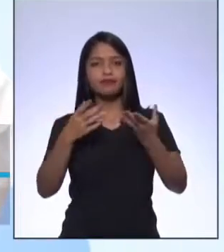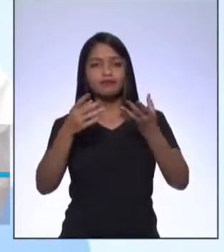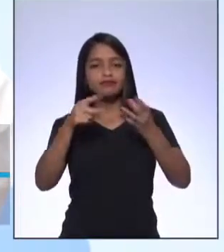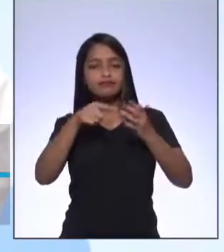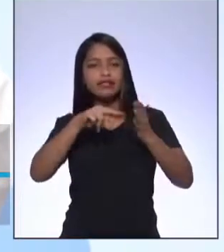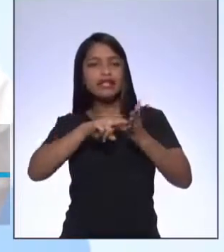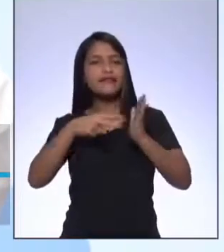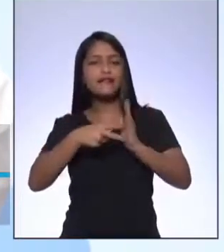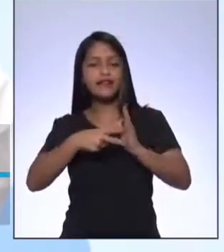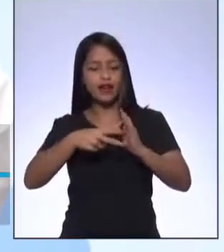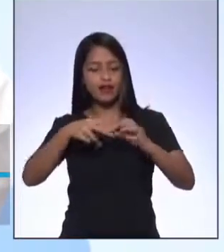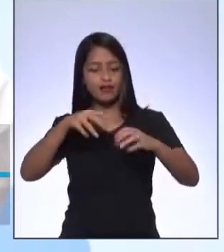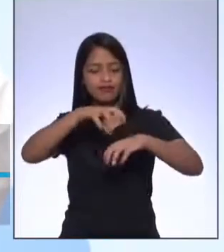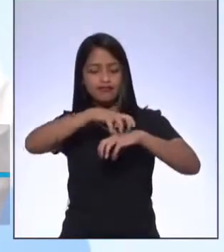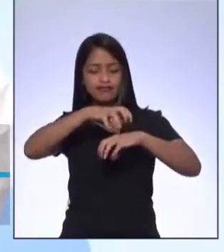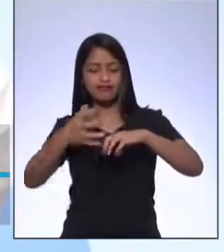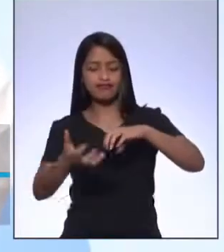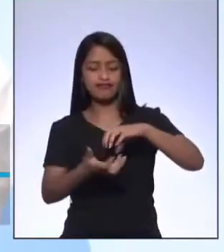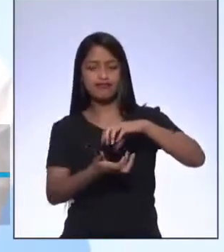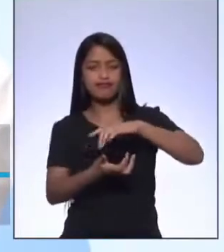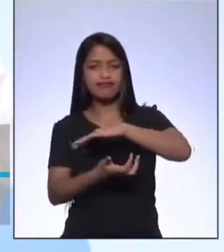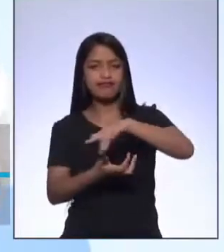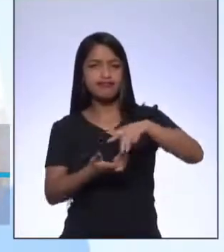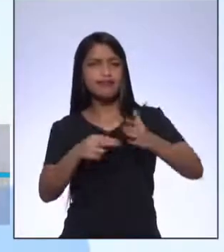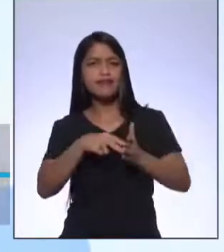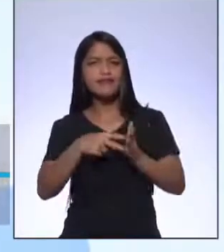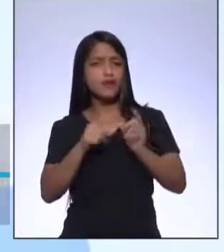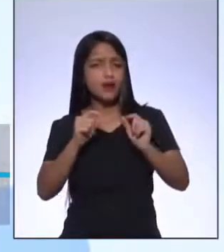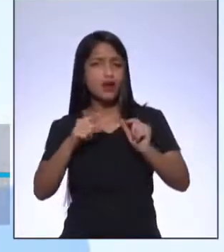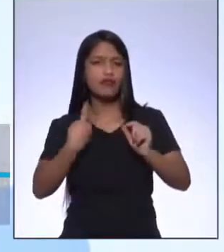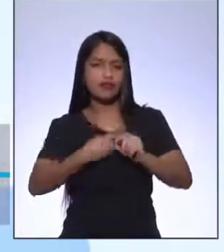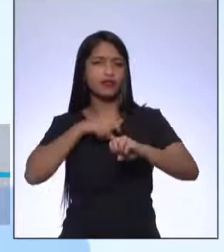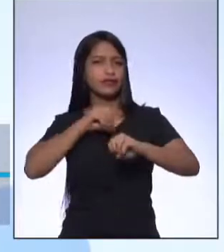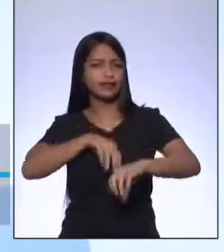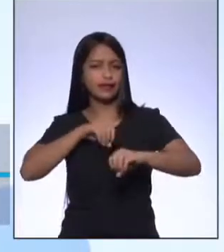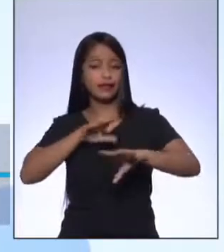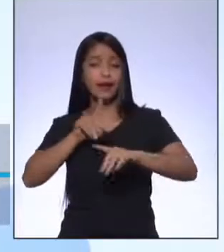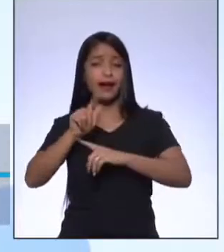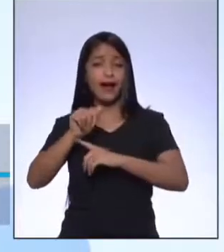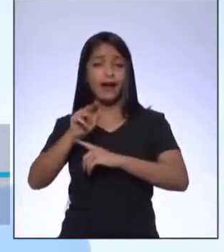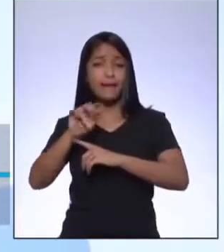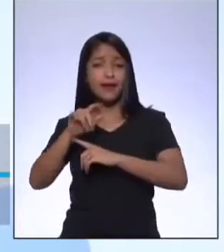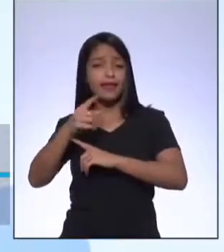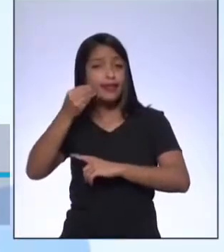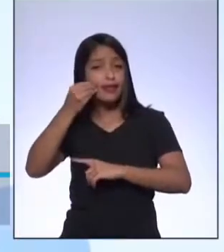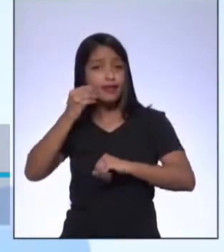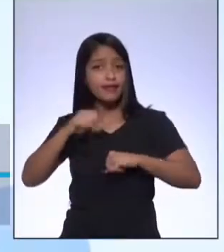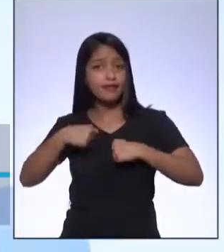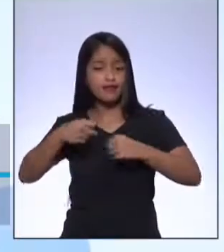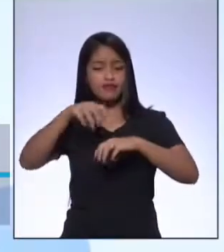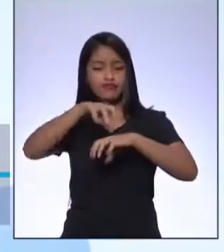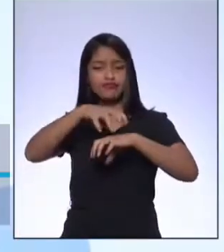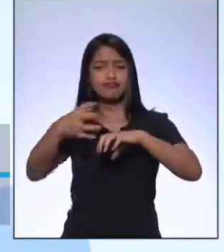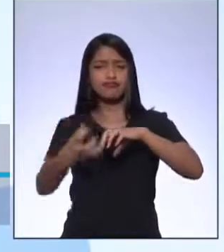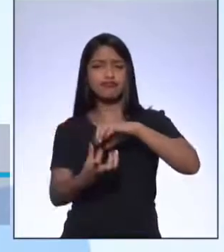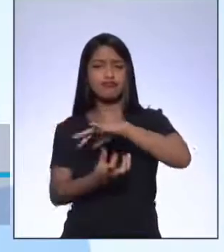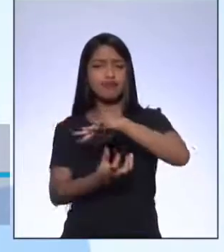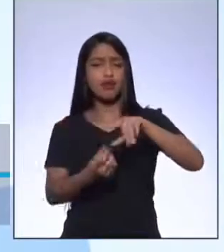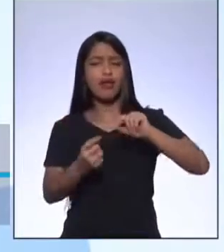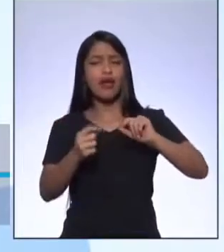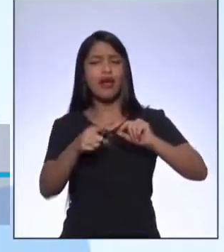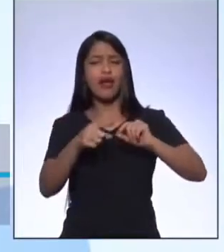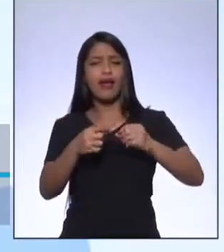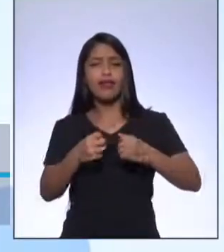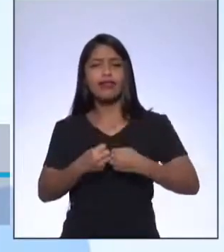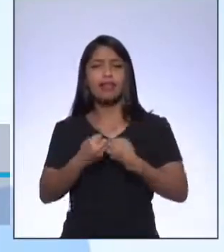pouquinho. Se bem que o Ok. Gabriel, ele arriscou, viu, professor Edjoel? Escreveu que o O que que ele ecossistema. falou? Ecossistema é um sistema que gera